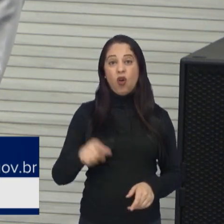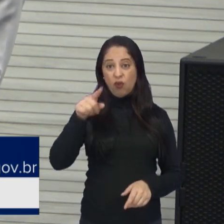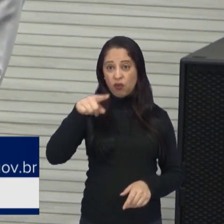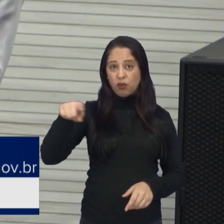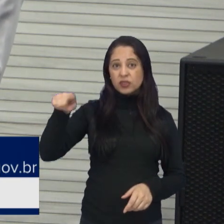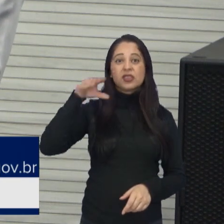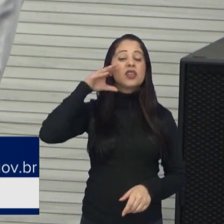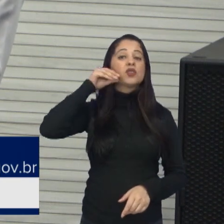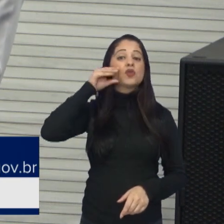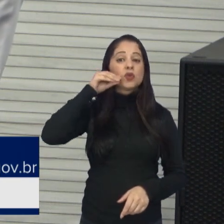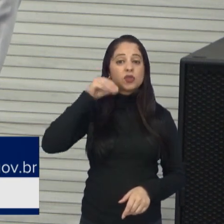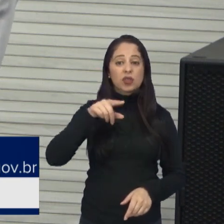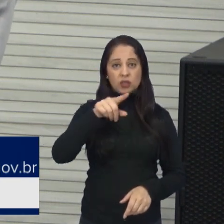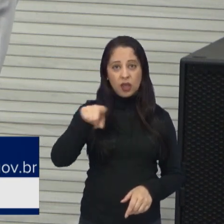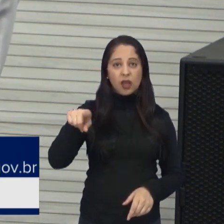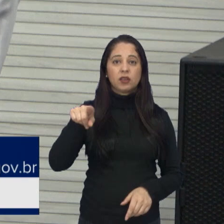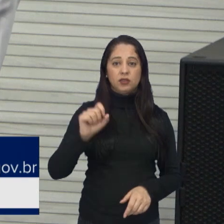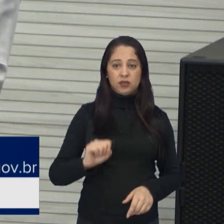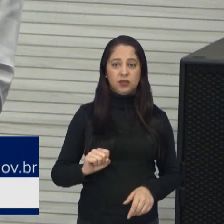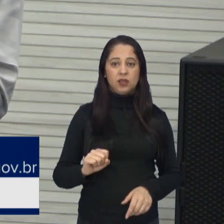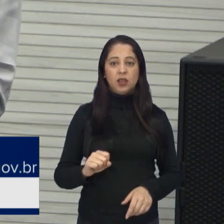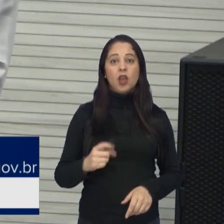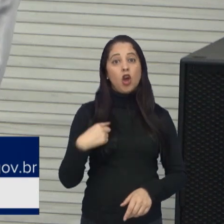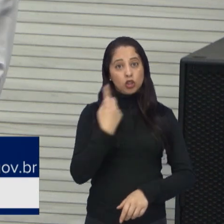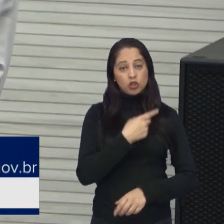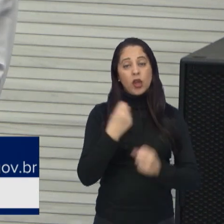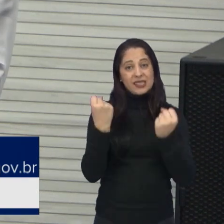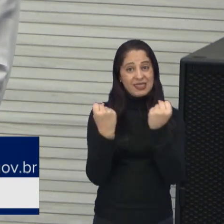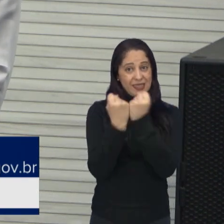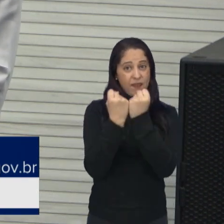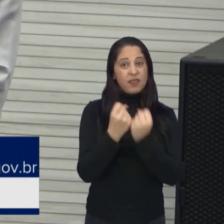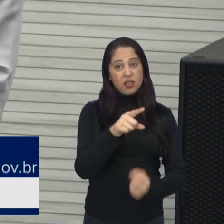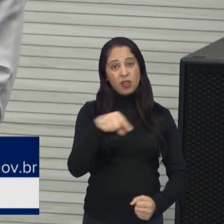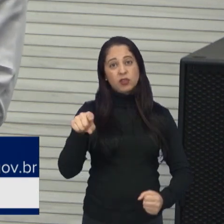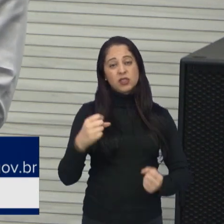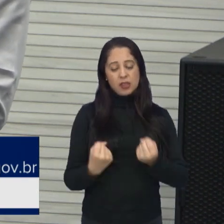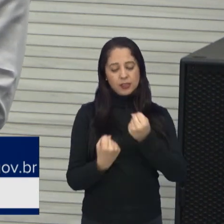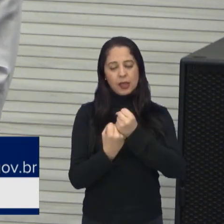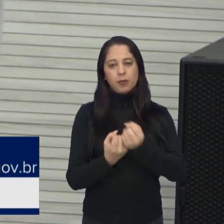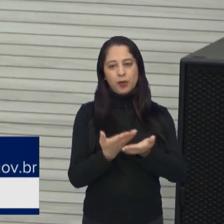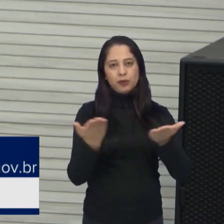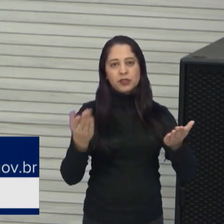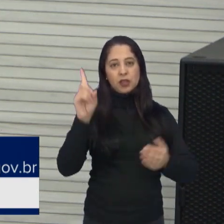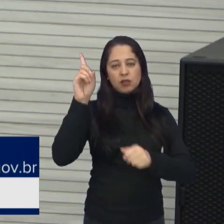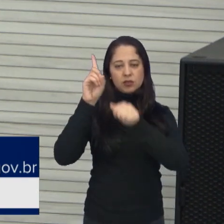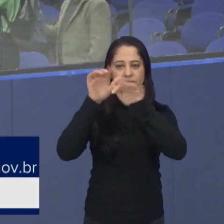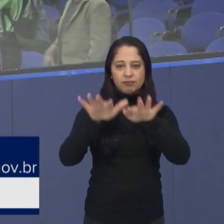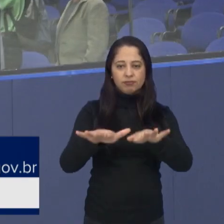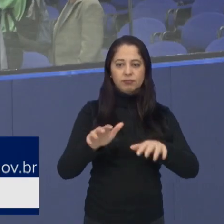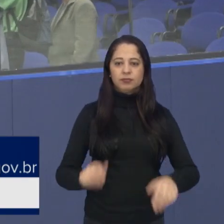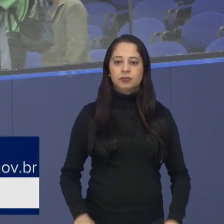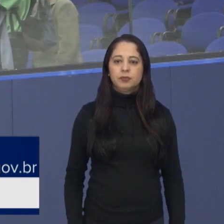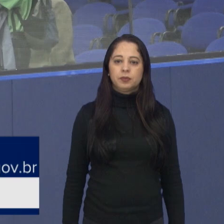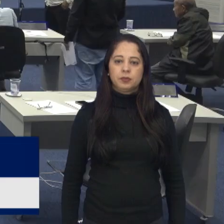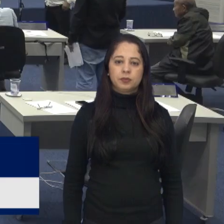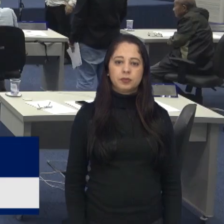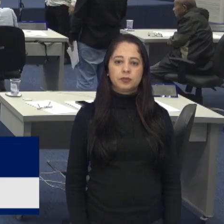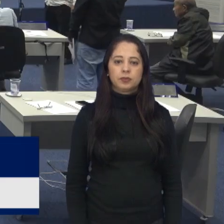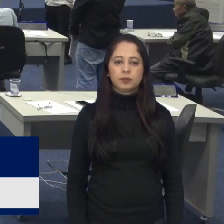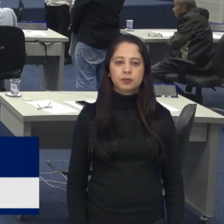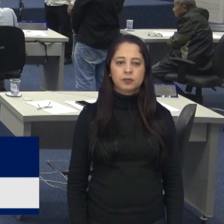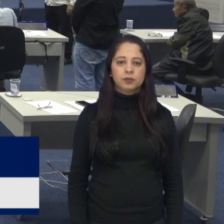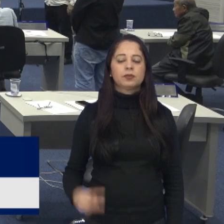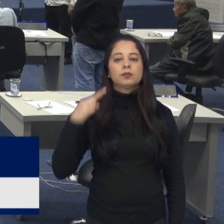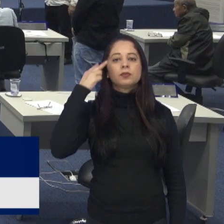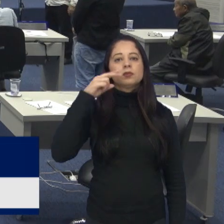cima, auditores, estamos aqui para defender a categoria. Conte conosco. Fique com Deus. Justificativa de votação,